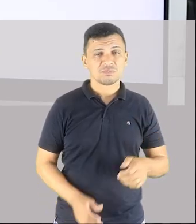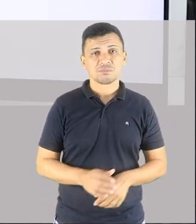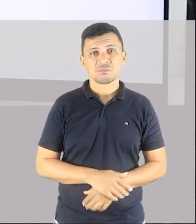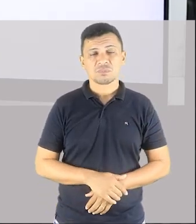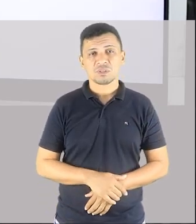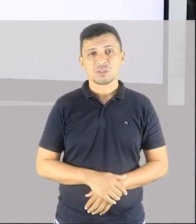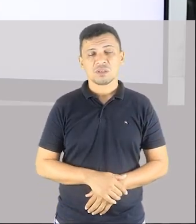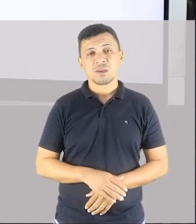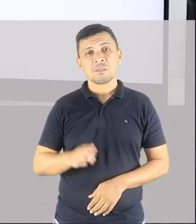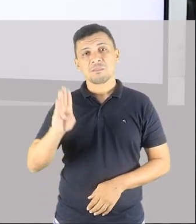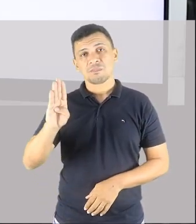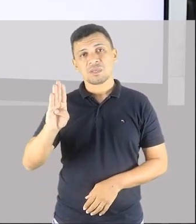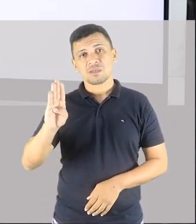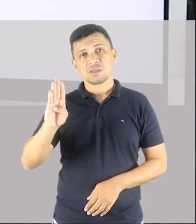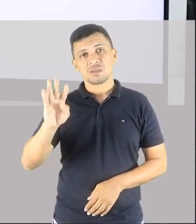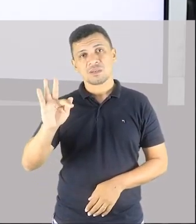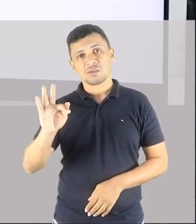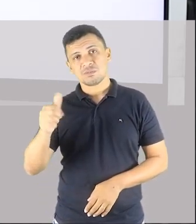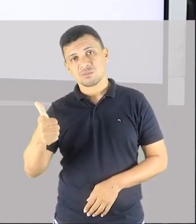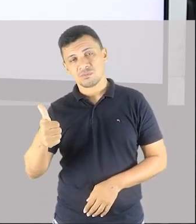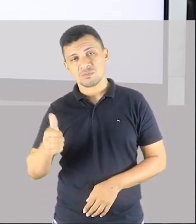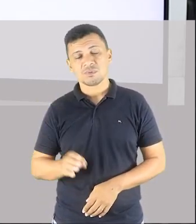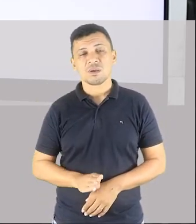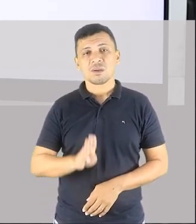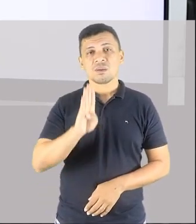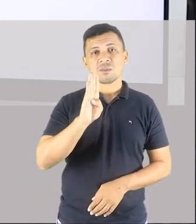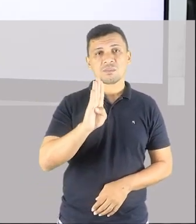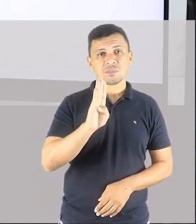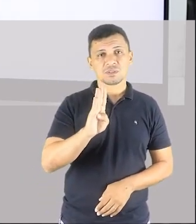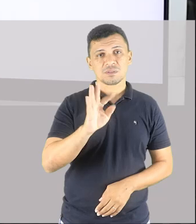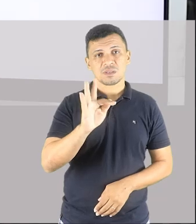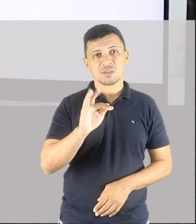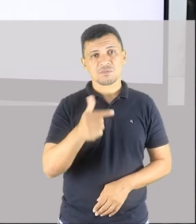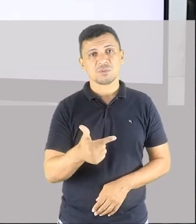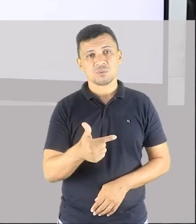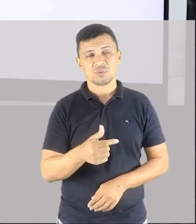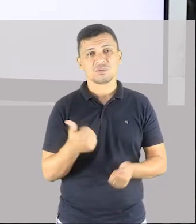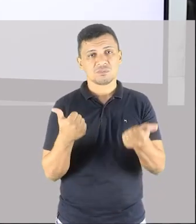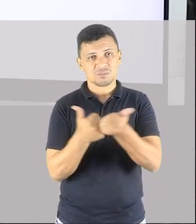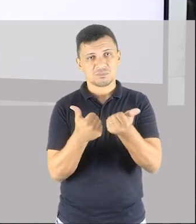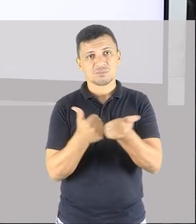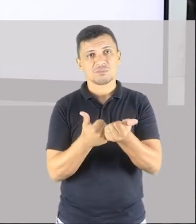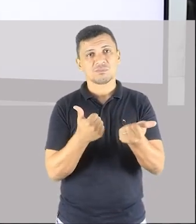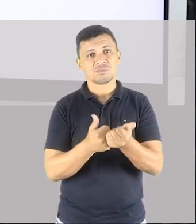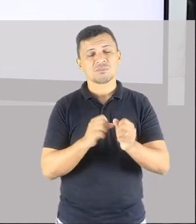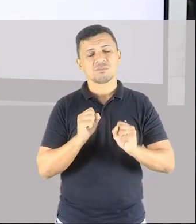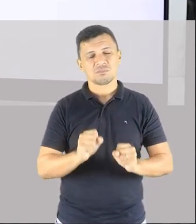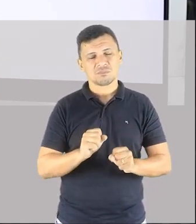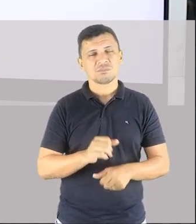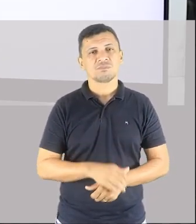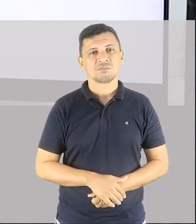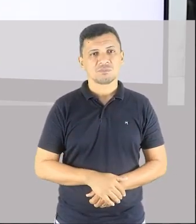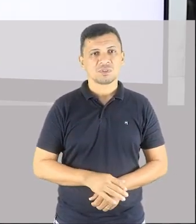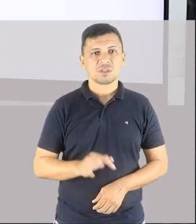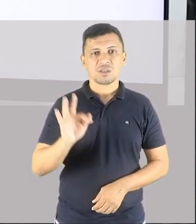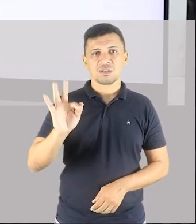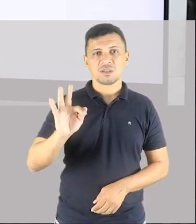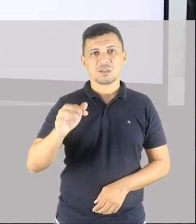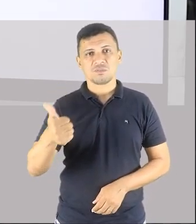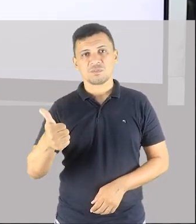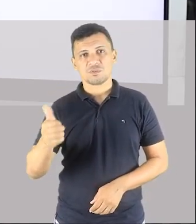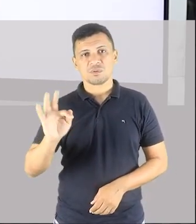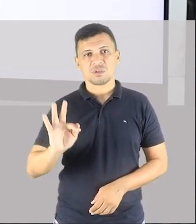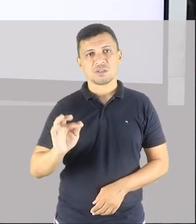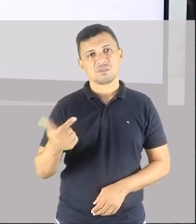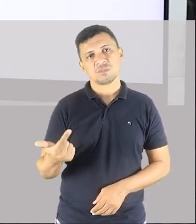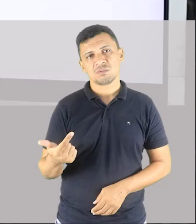de F1 e F2, braço de F2. Em vez de força potente e força resistente, a gente faz F1 e F2, mas